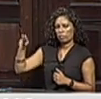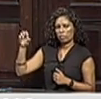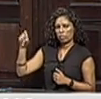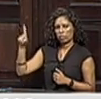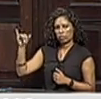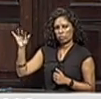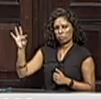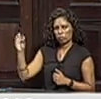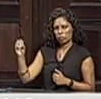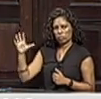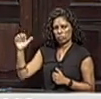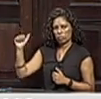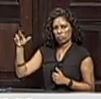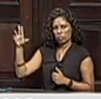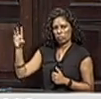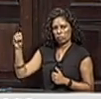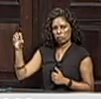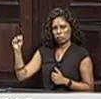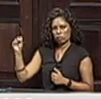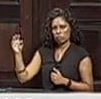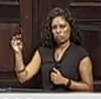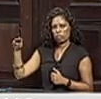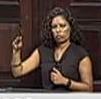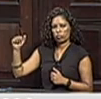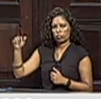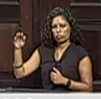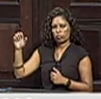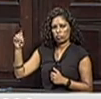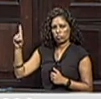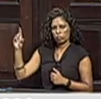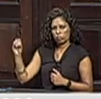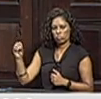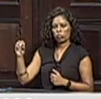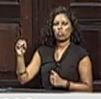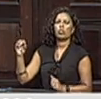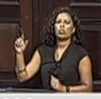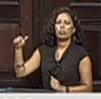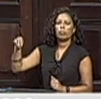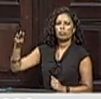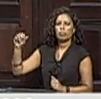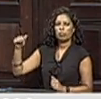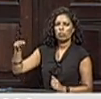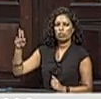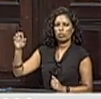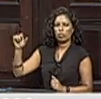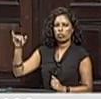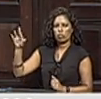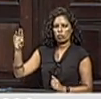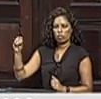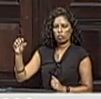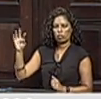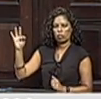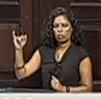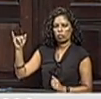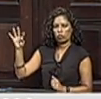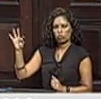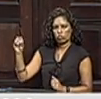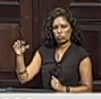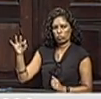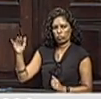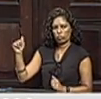Carlos Macedo, Chiquinho da Mangueira, Conte Bittencourt, Coronel Jairo, Dica, Fábio